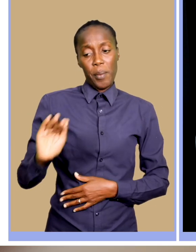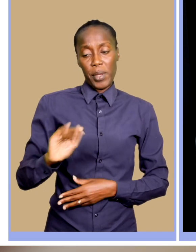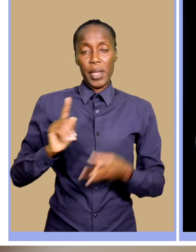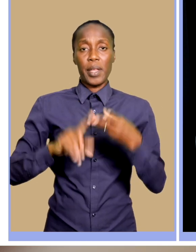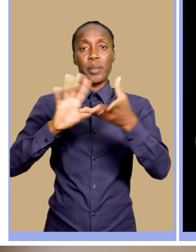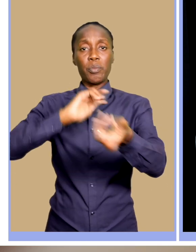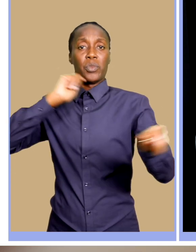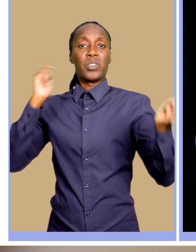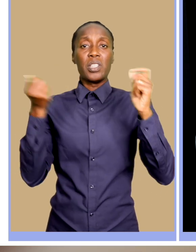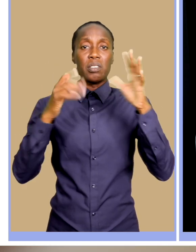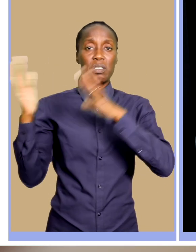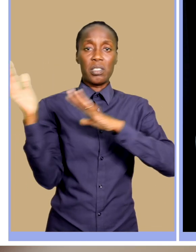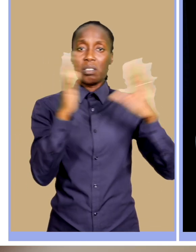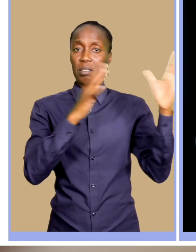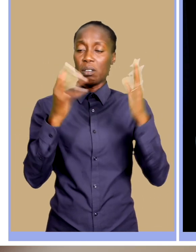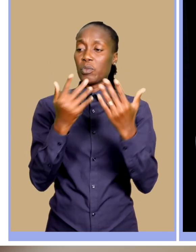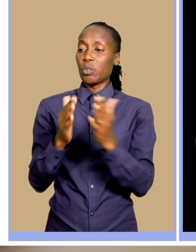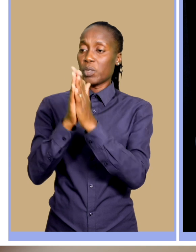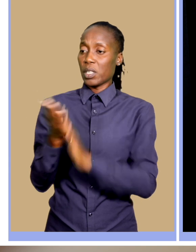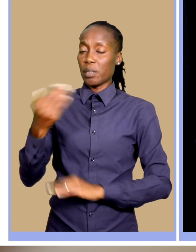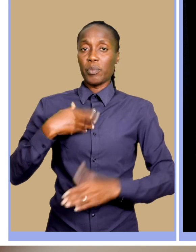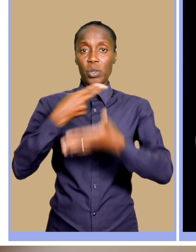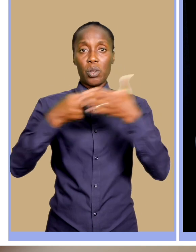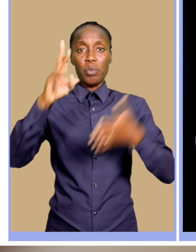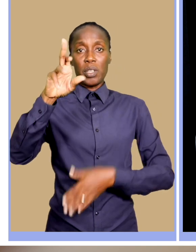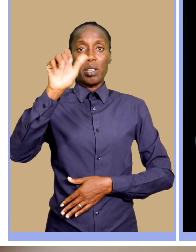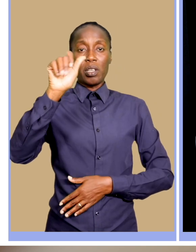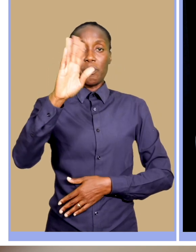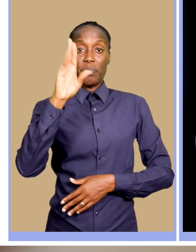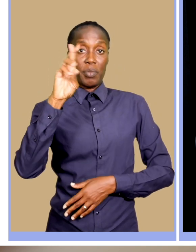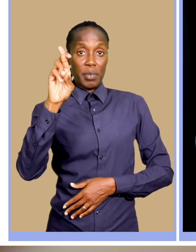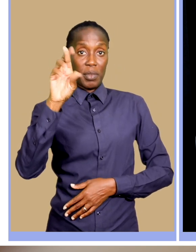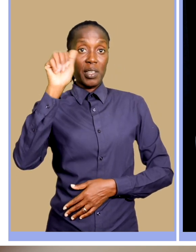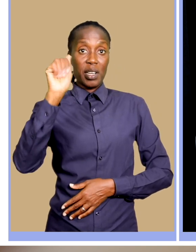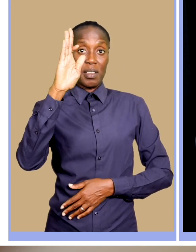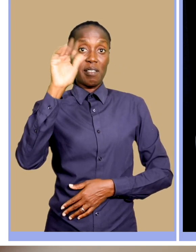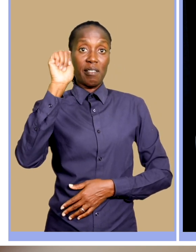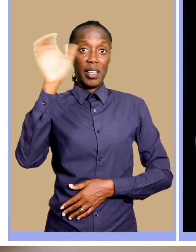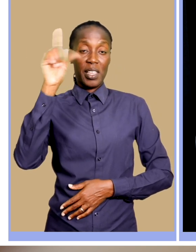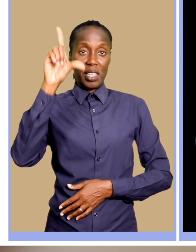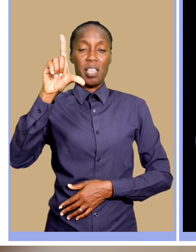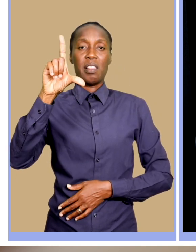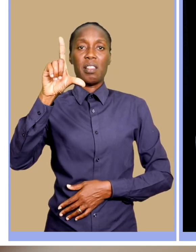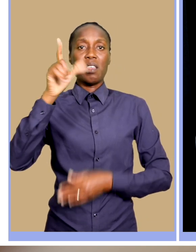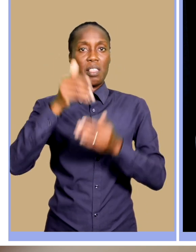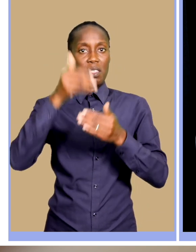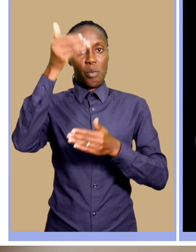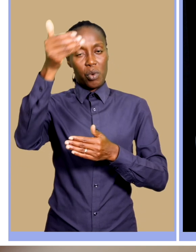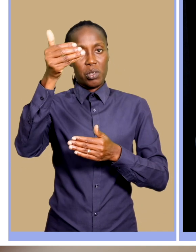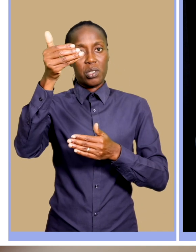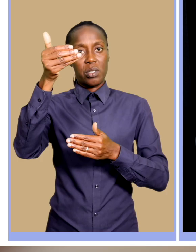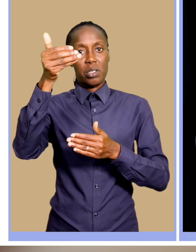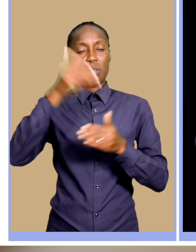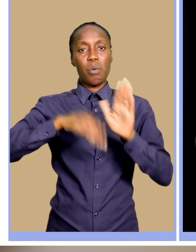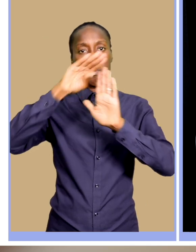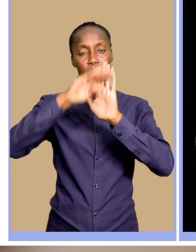ambiente, também mudanças climáticas. Muito obrigado, doutor. Eu sou Rafael Bata. Até o próximo